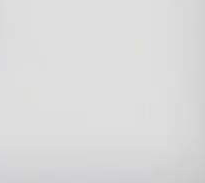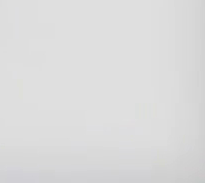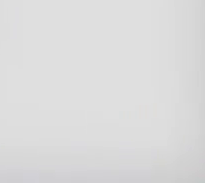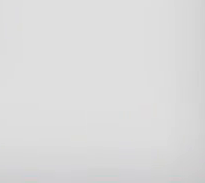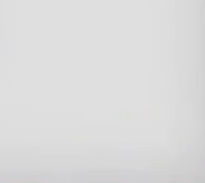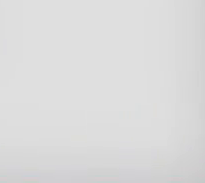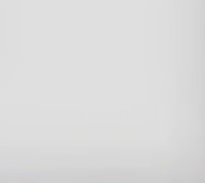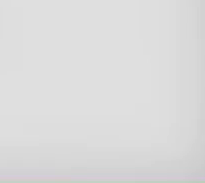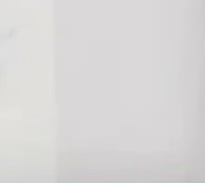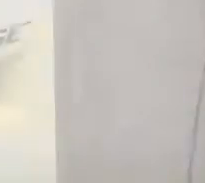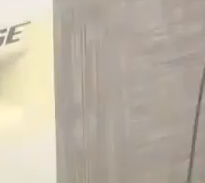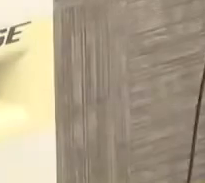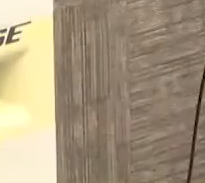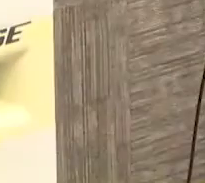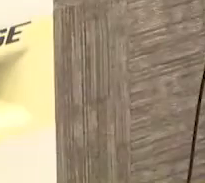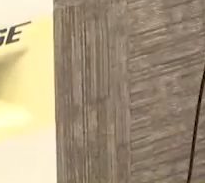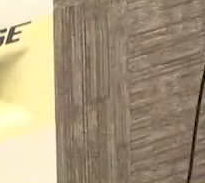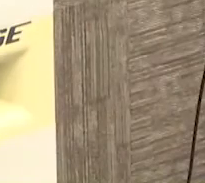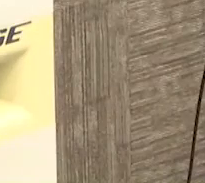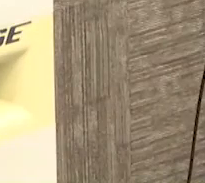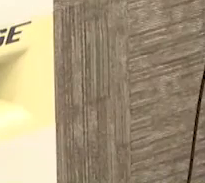TV Câmara, Campinas.